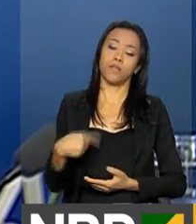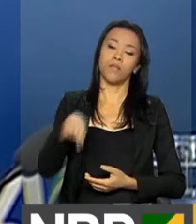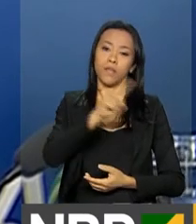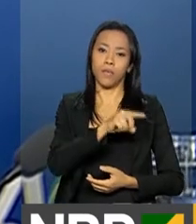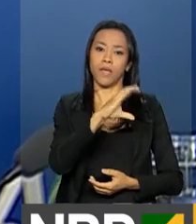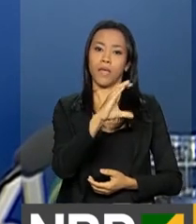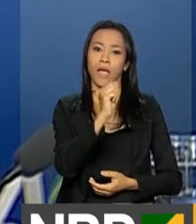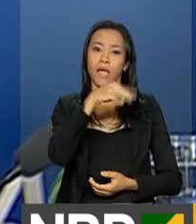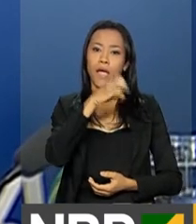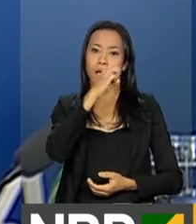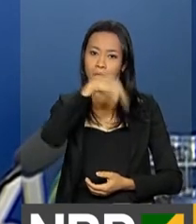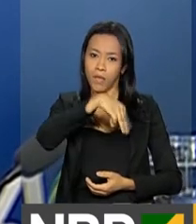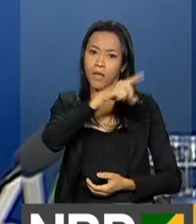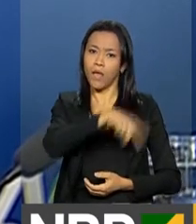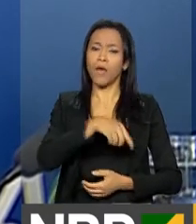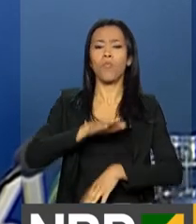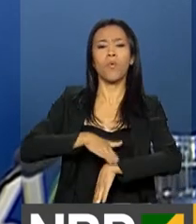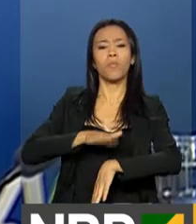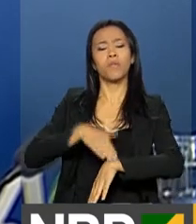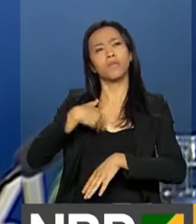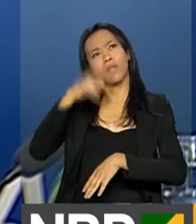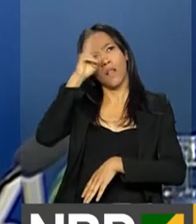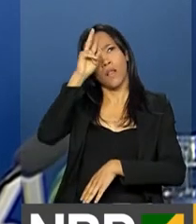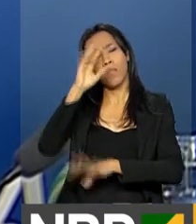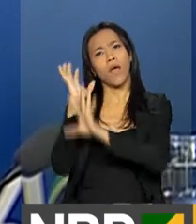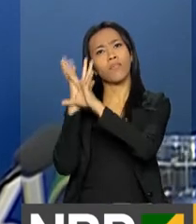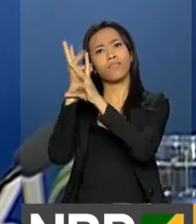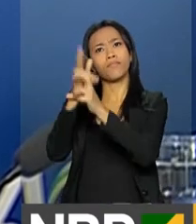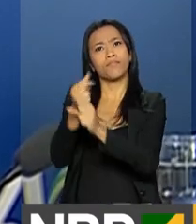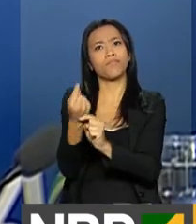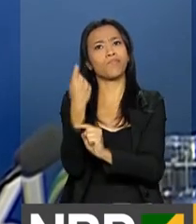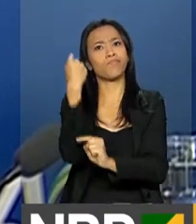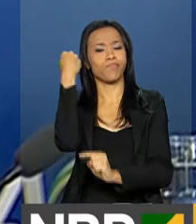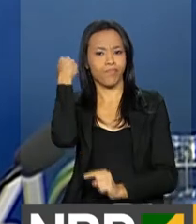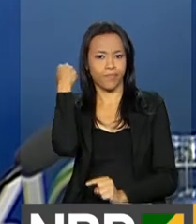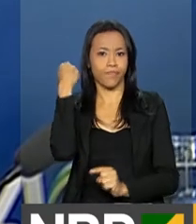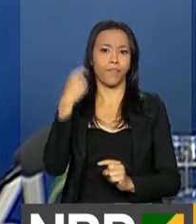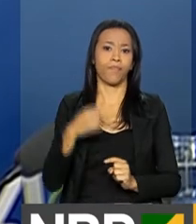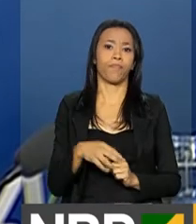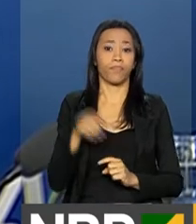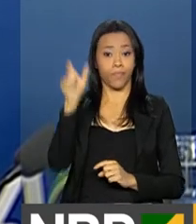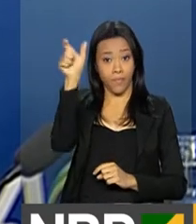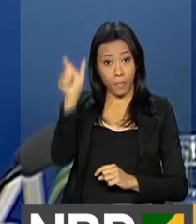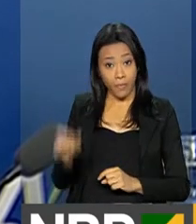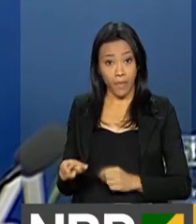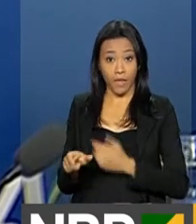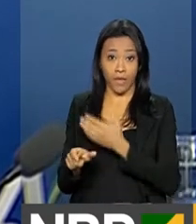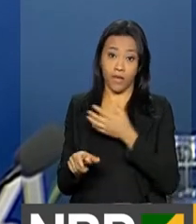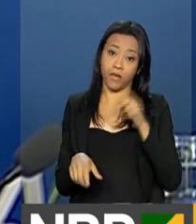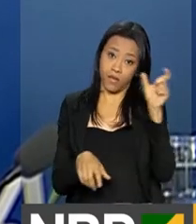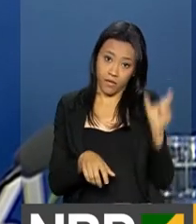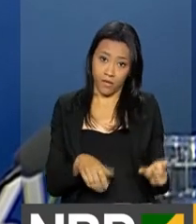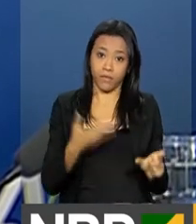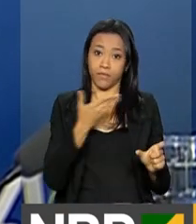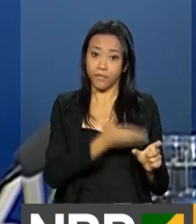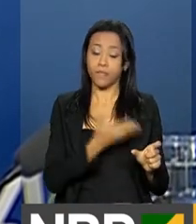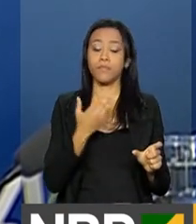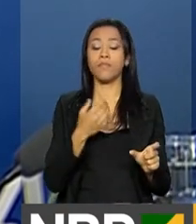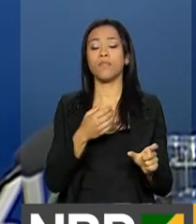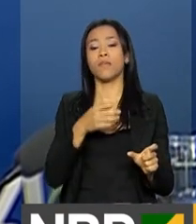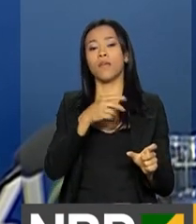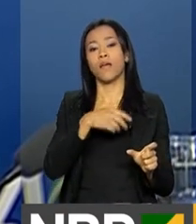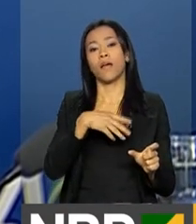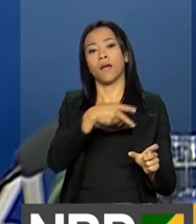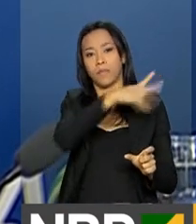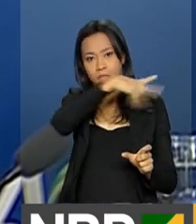Aloysio, um momento de recordação, que enquanto a Gleice, o Wilke, a ministra Carmen Lúcia se manifestava,